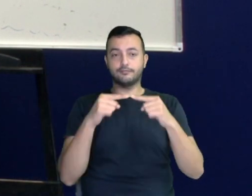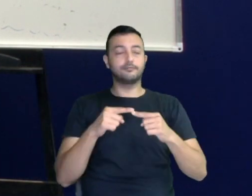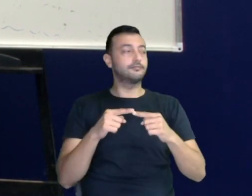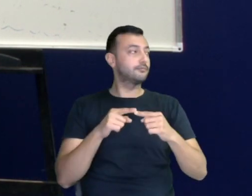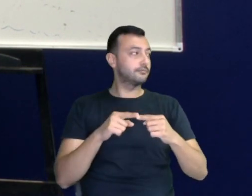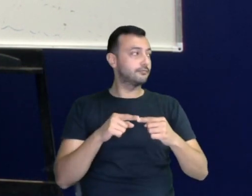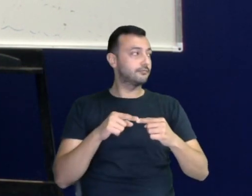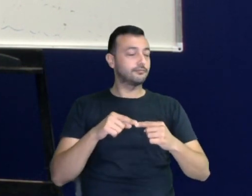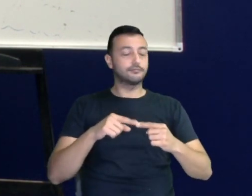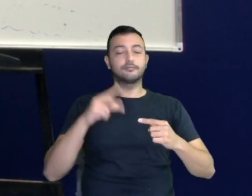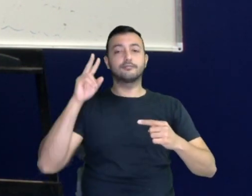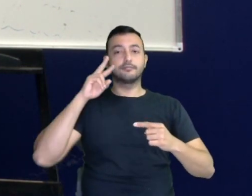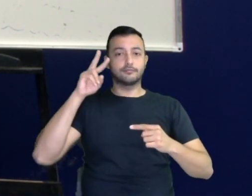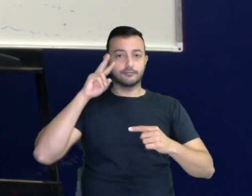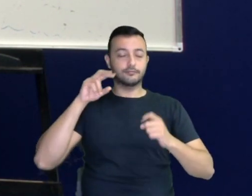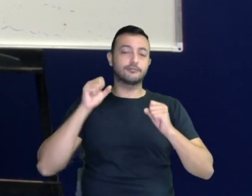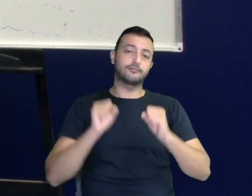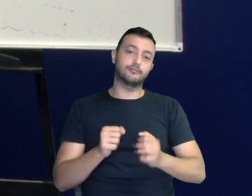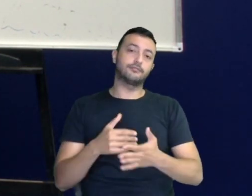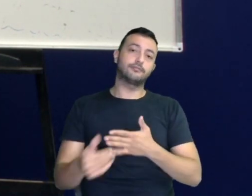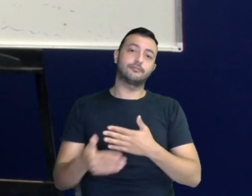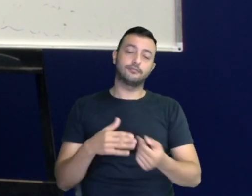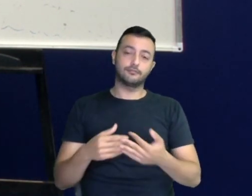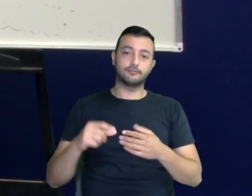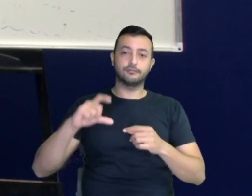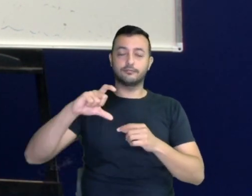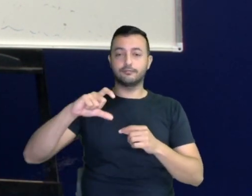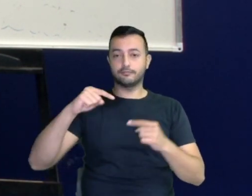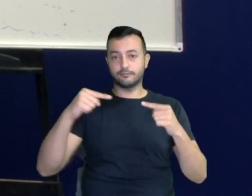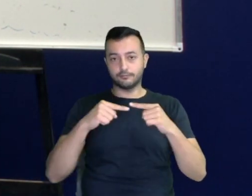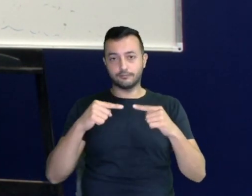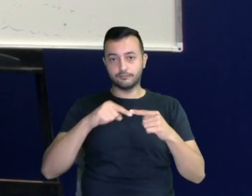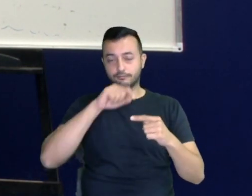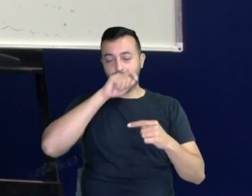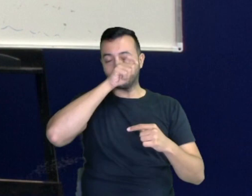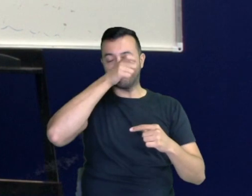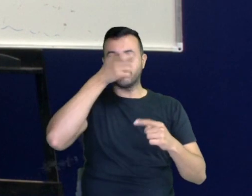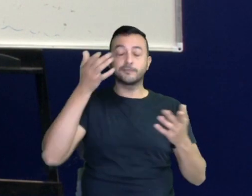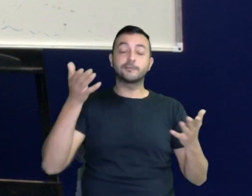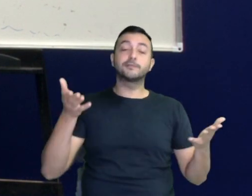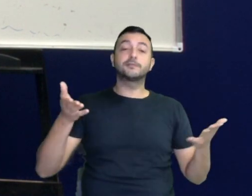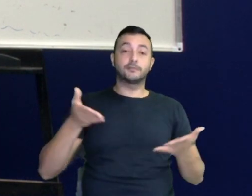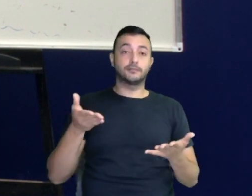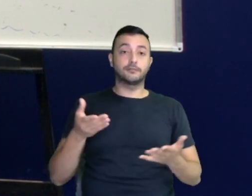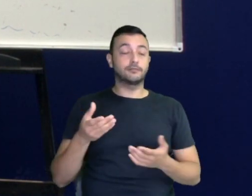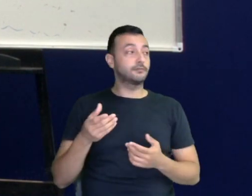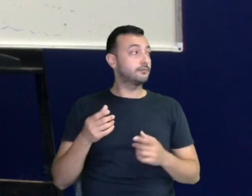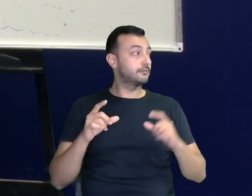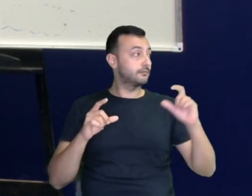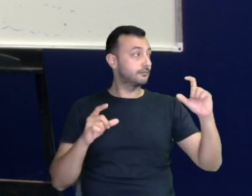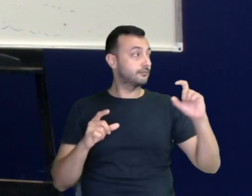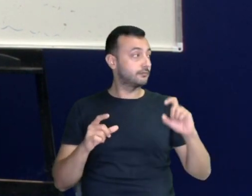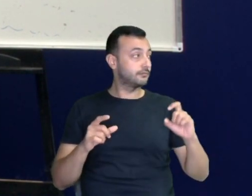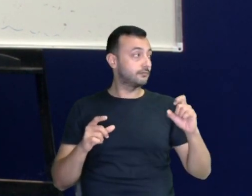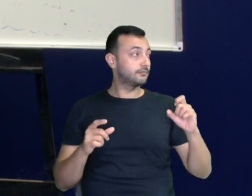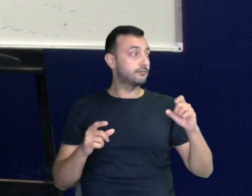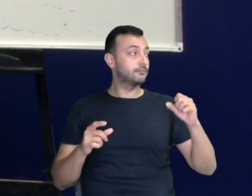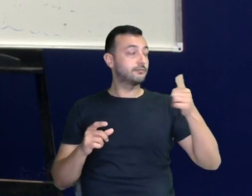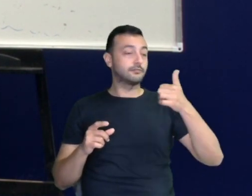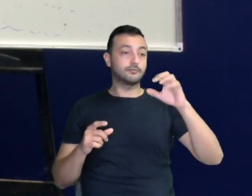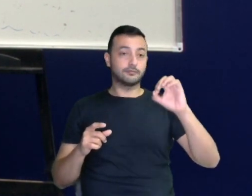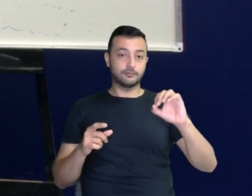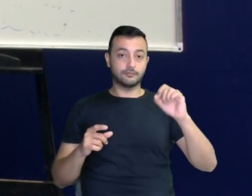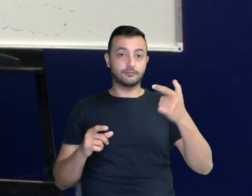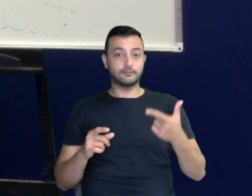Então, lembra que a gente pode pegar quaisquer dois segmentos correspondentes. Vamos pegar aqui 10 sobre